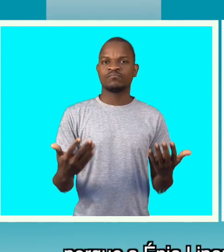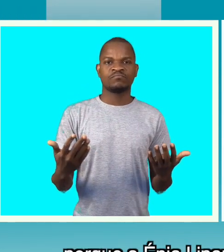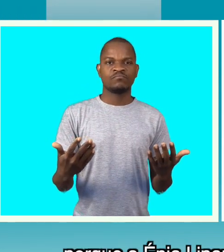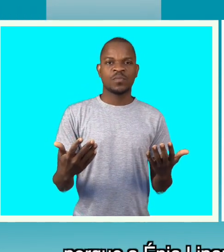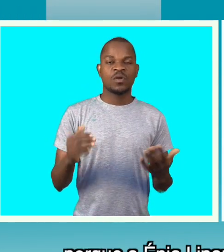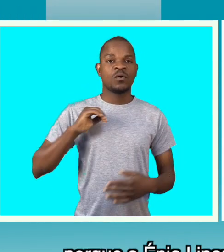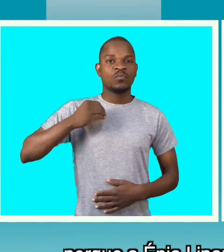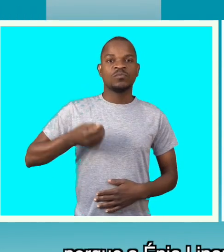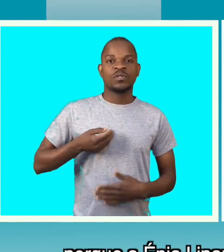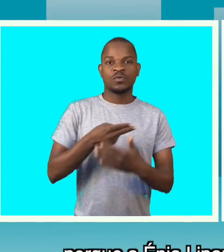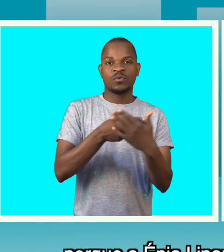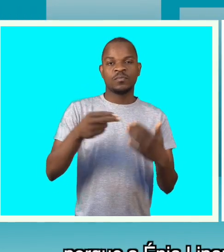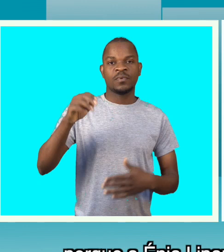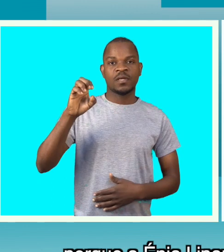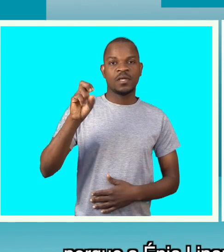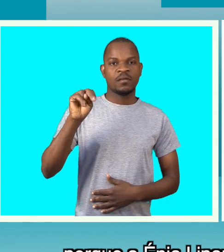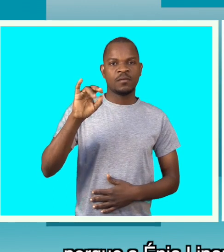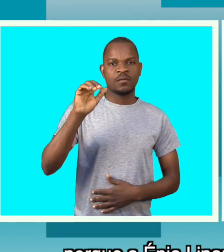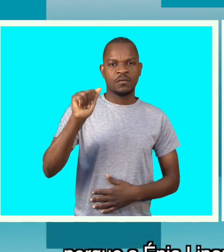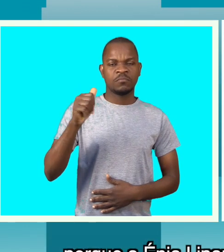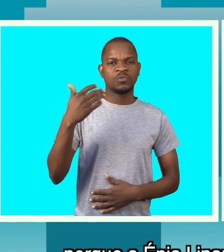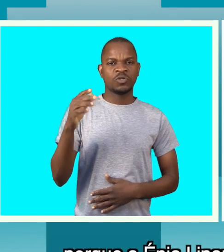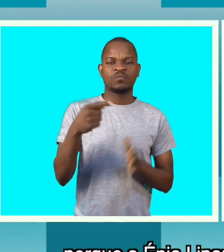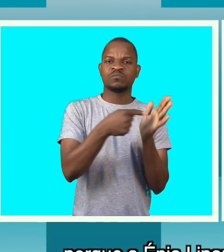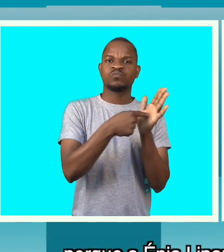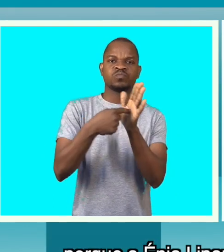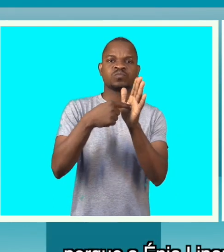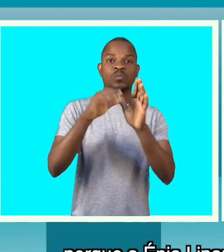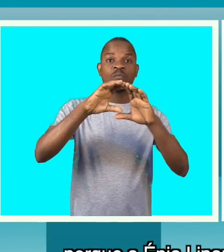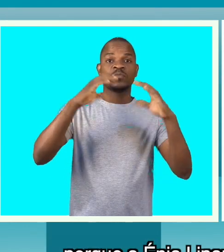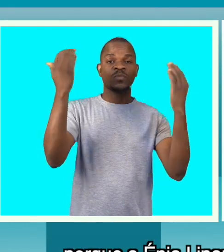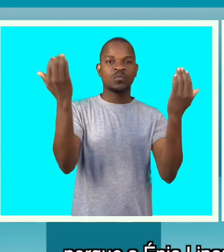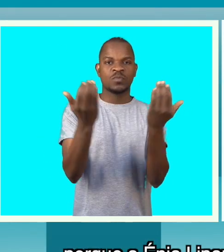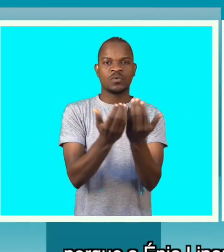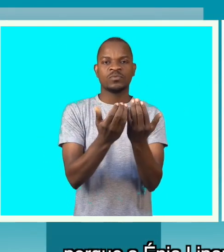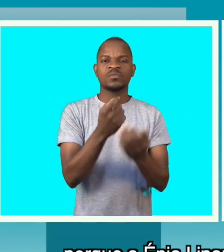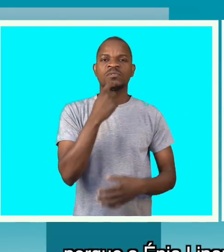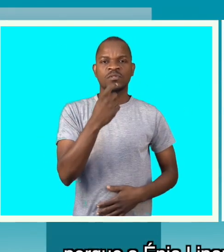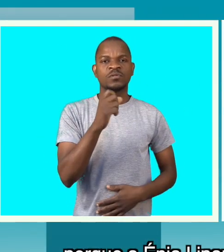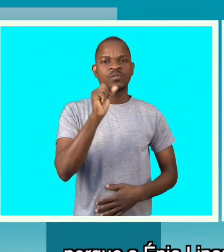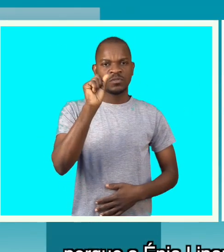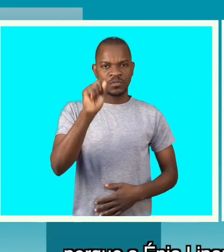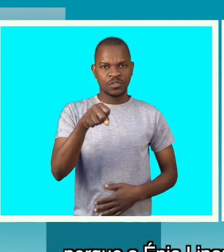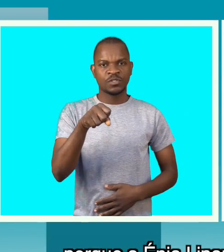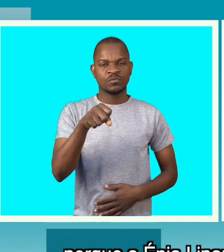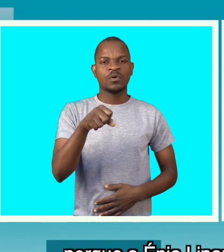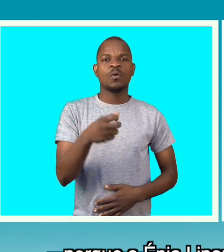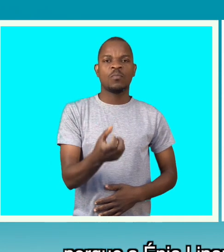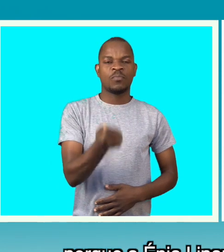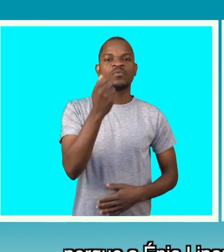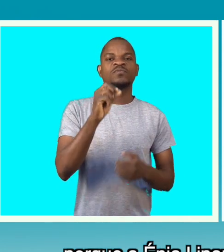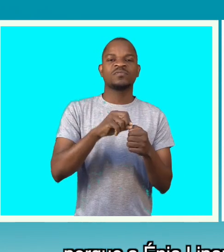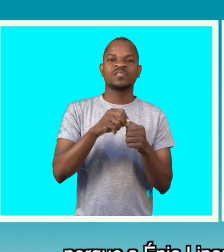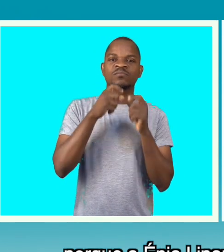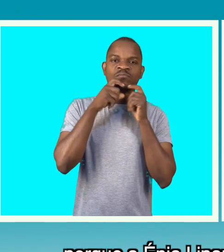a Enia Lipanga mostrou ao mundo que dá esses